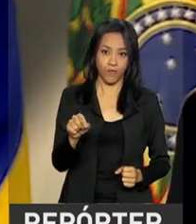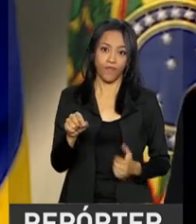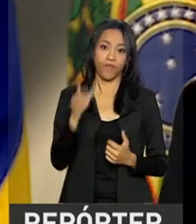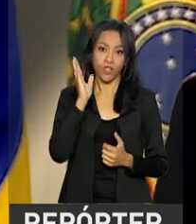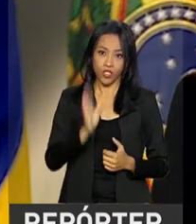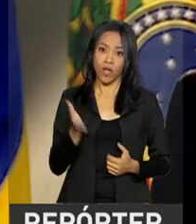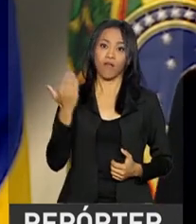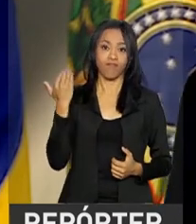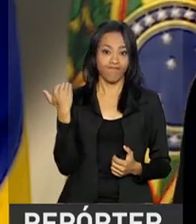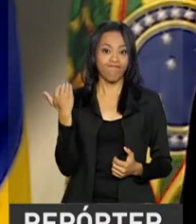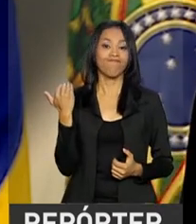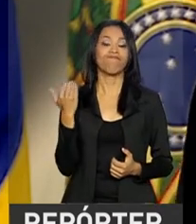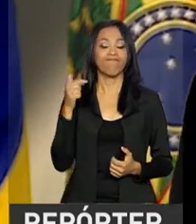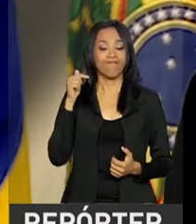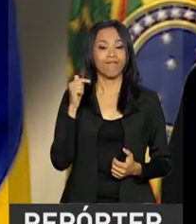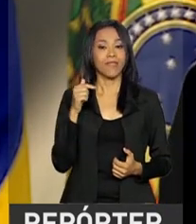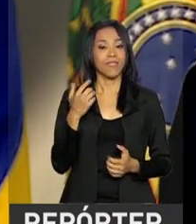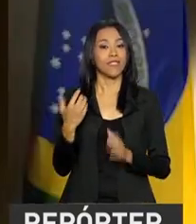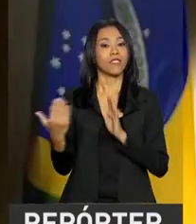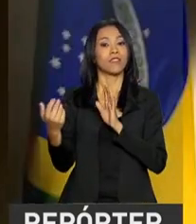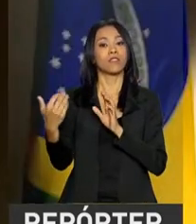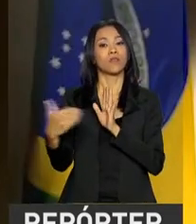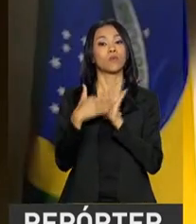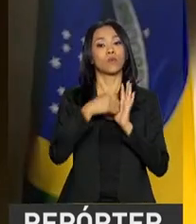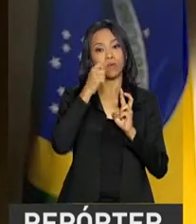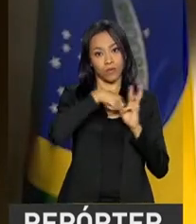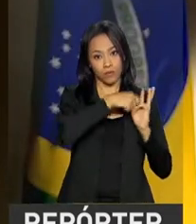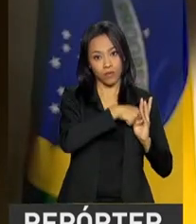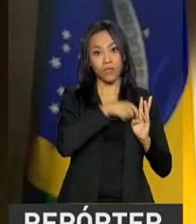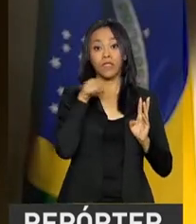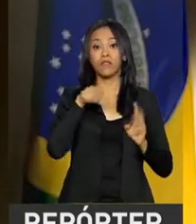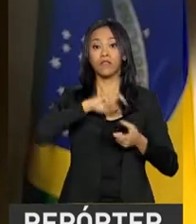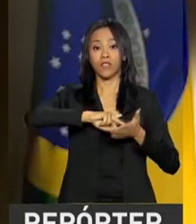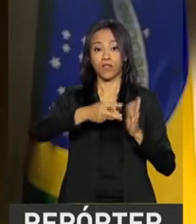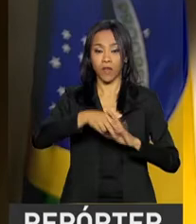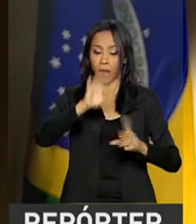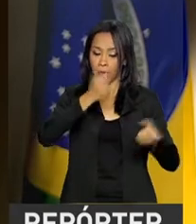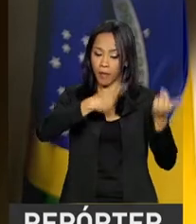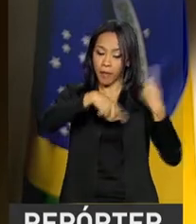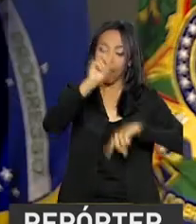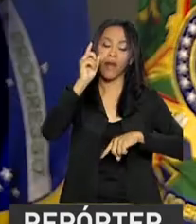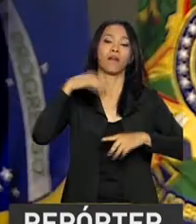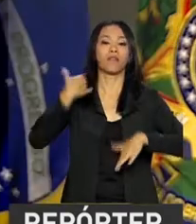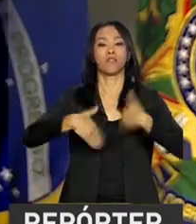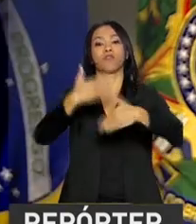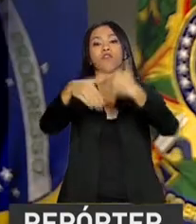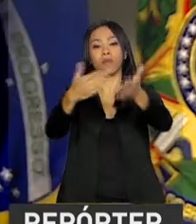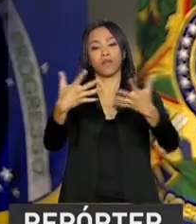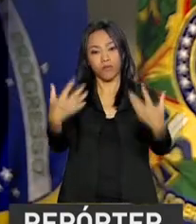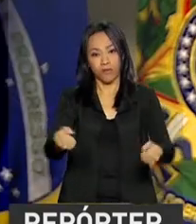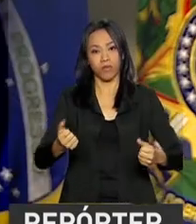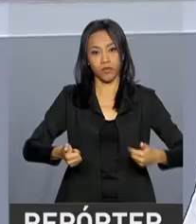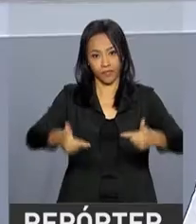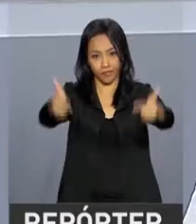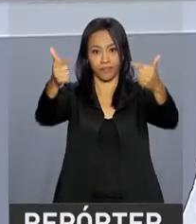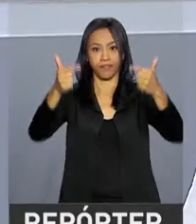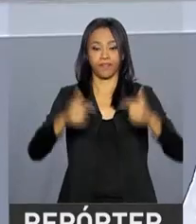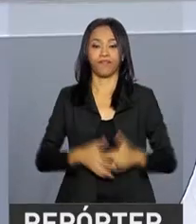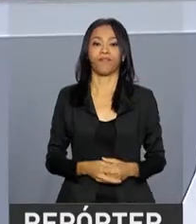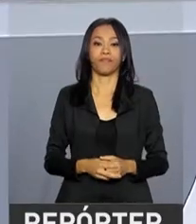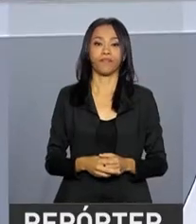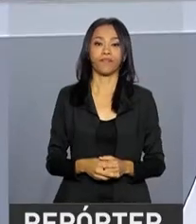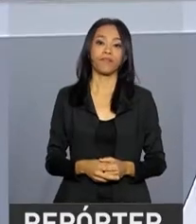que foram obtidos nestes últimos meses isto significa progresso significa desenvolvimento vamos em frente